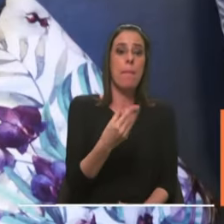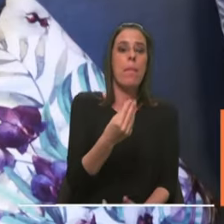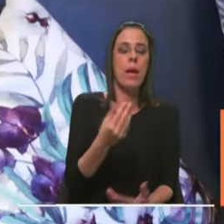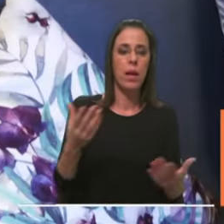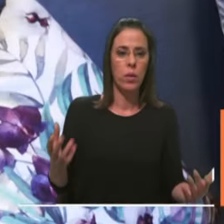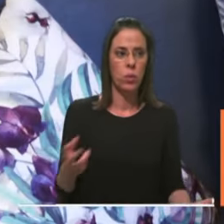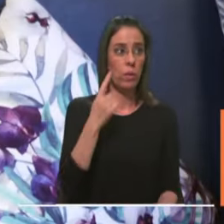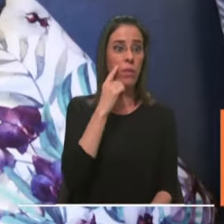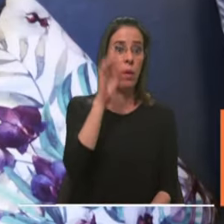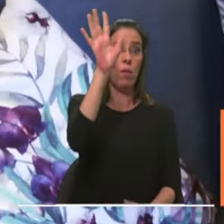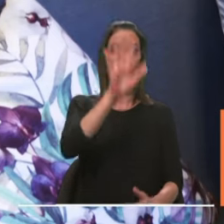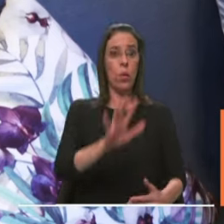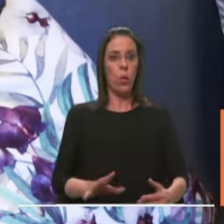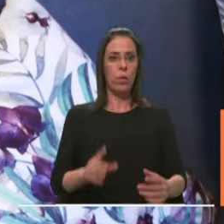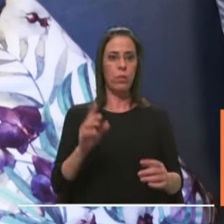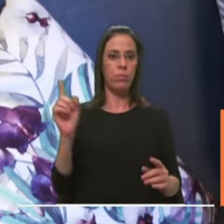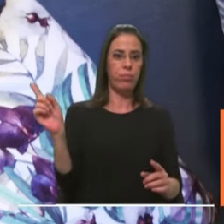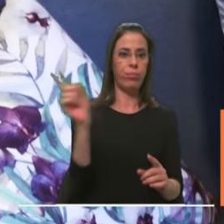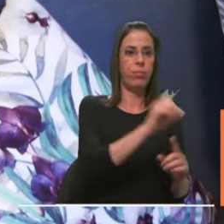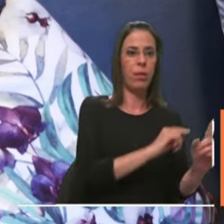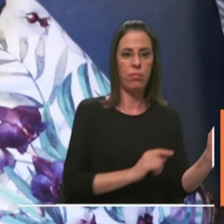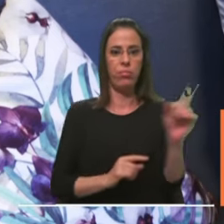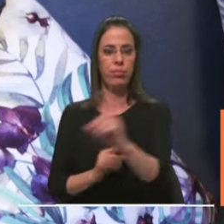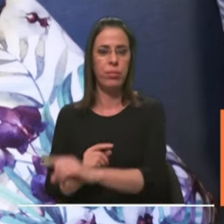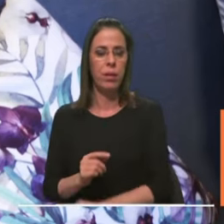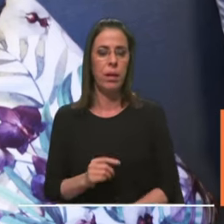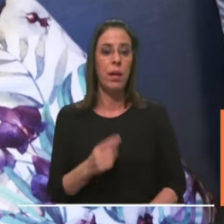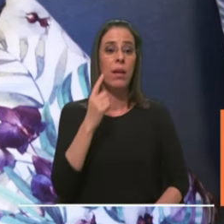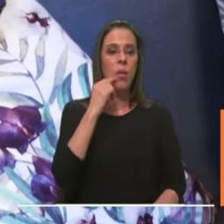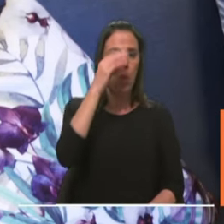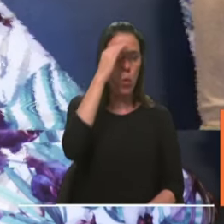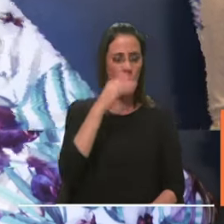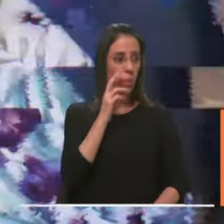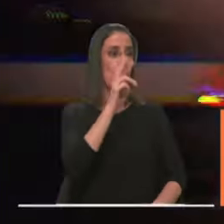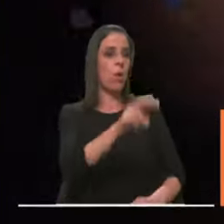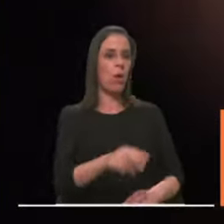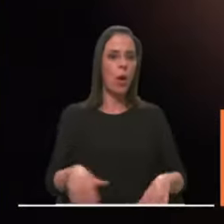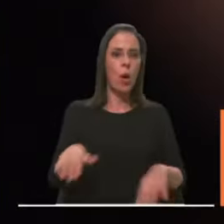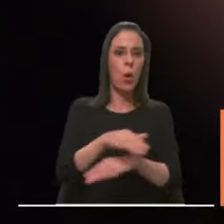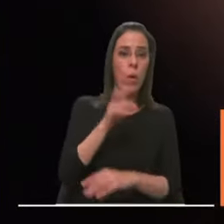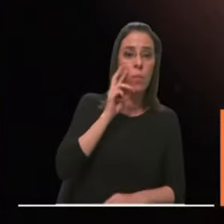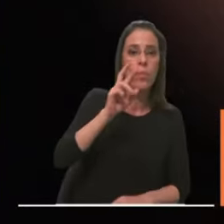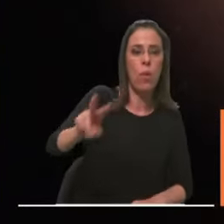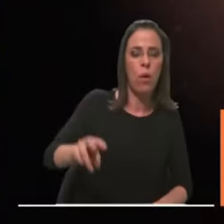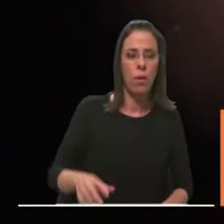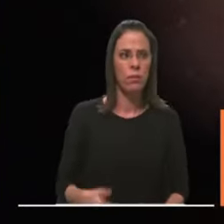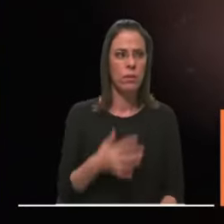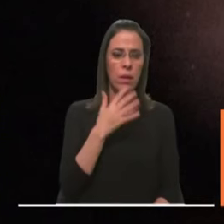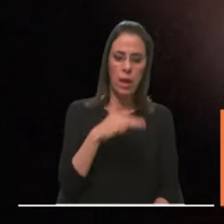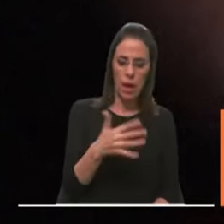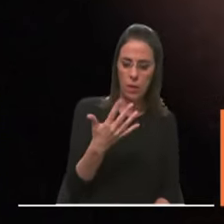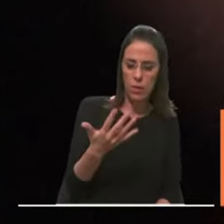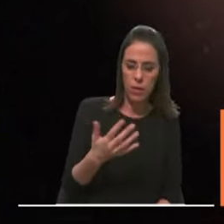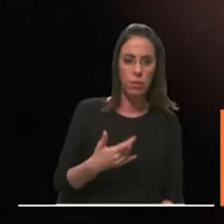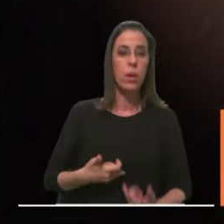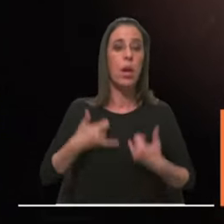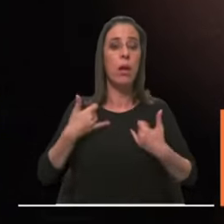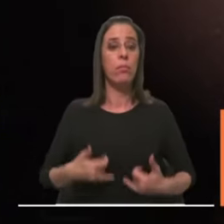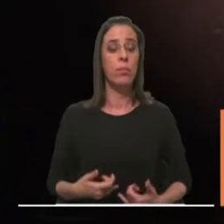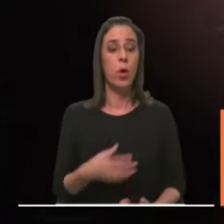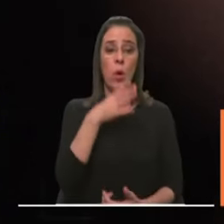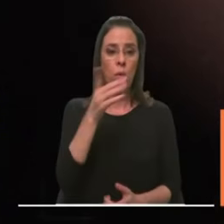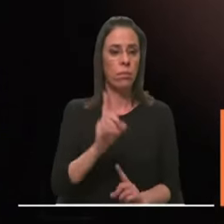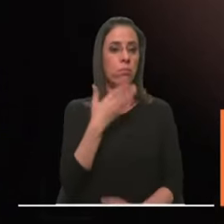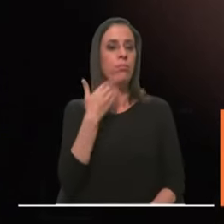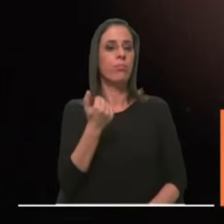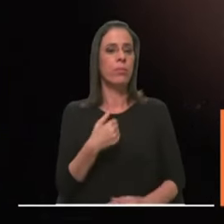não é ver vultos a ver vultos a passarem em casa ver vultos no quarto na rua com que 5 anos fica essa sustado não também se contar a